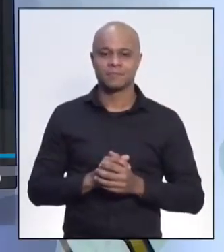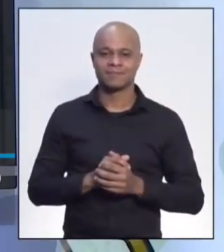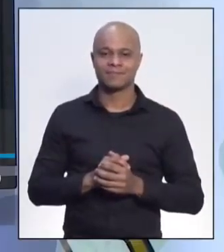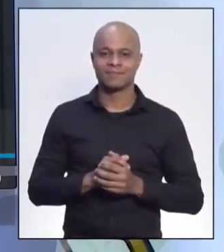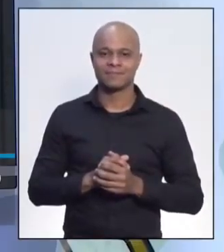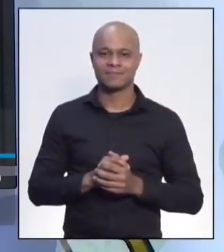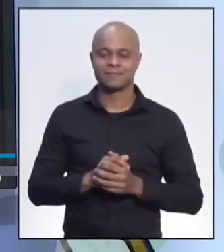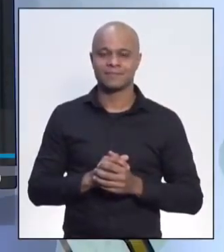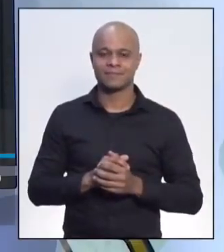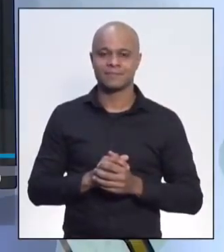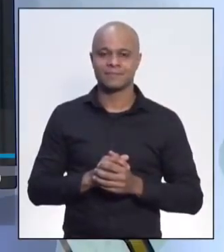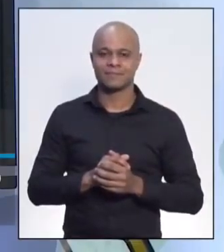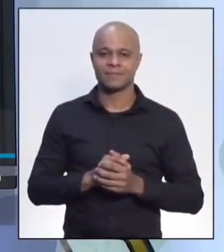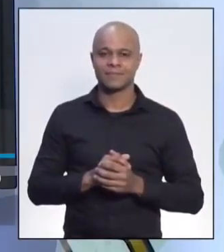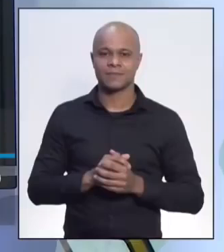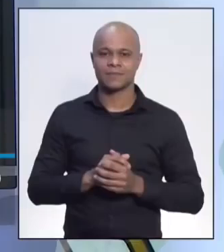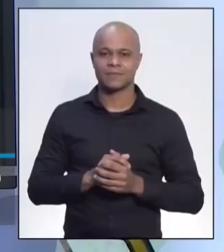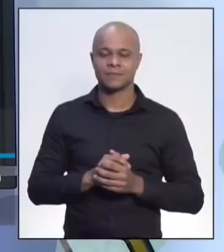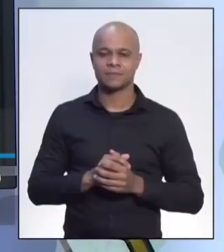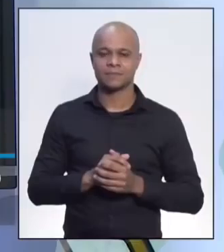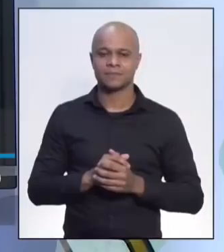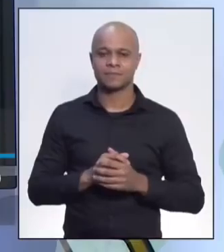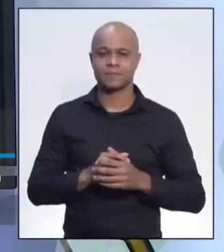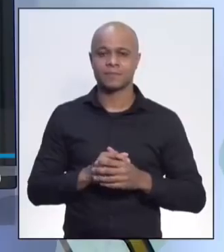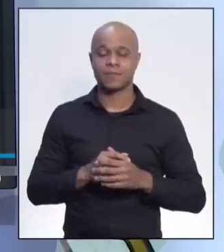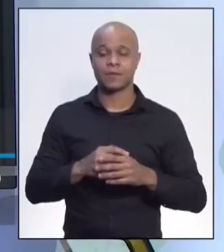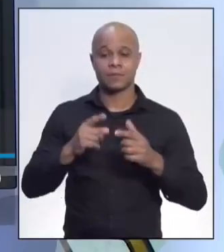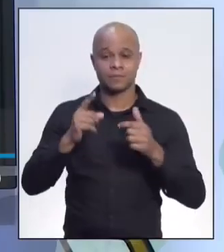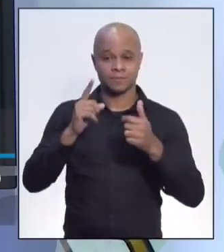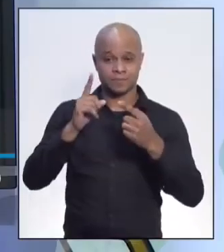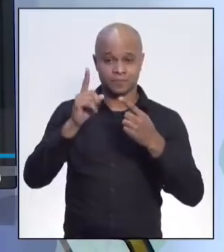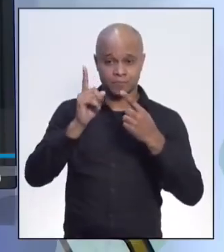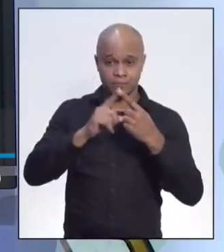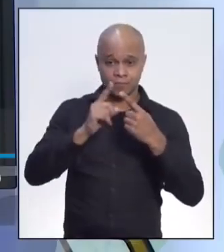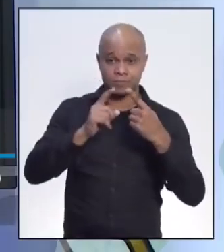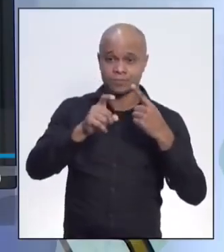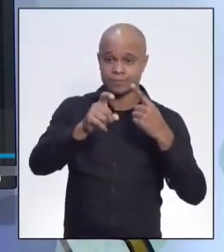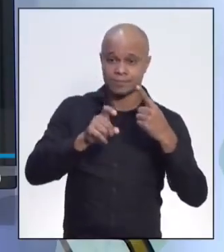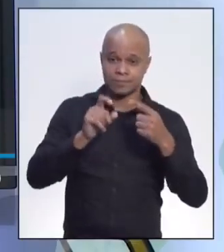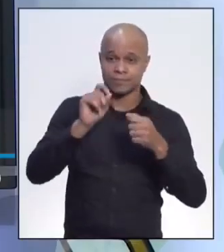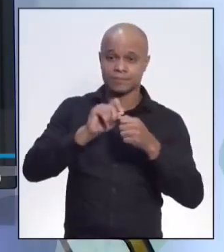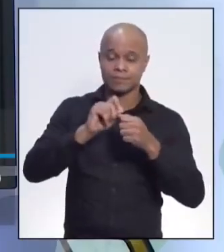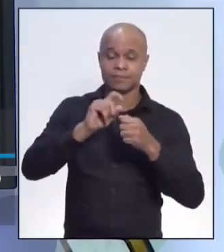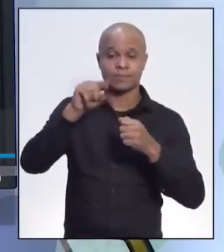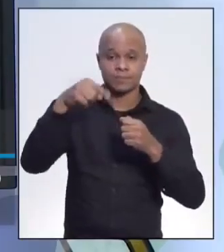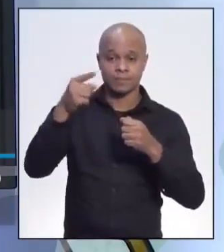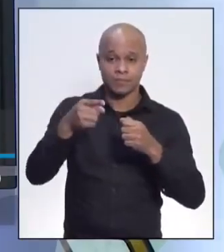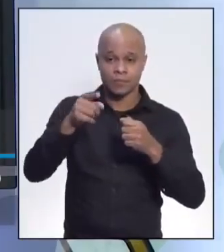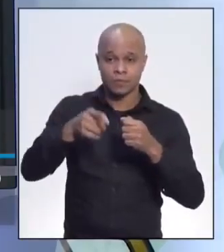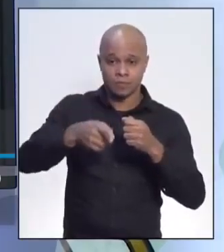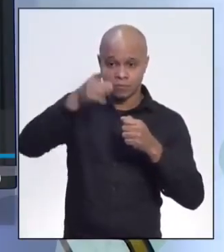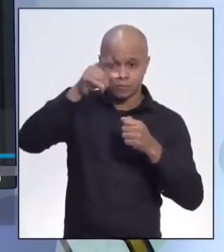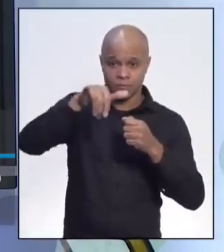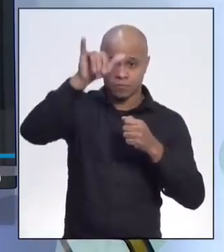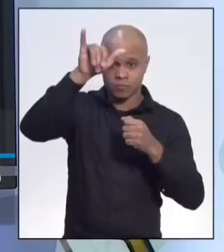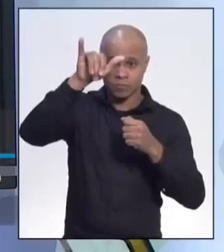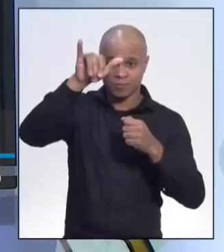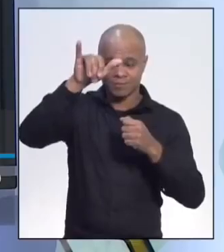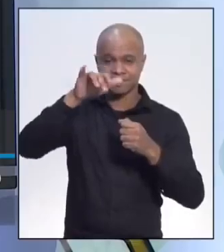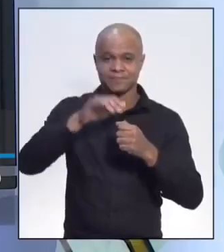ordem específica. Primeiro, horizontal, que é o x, e depois vertical, que é o y.